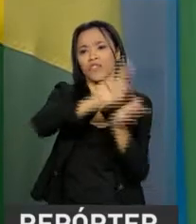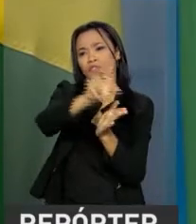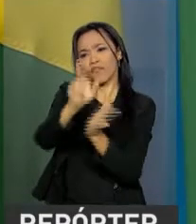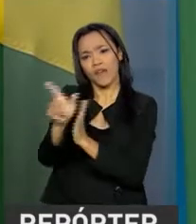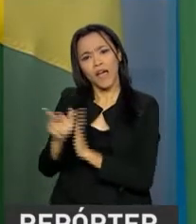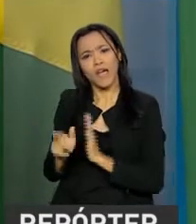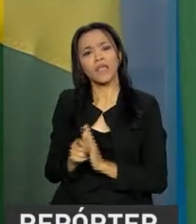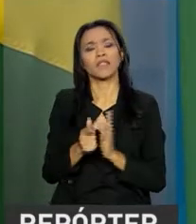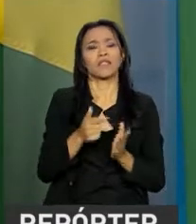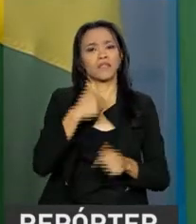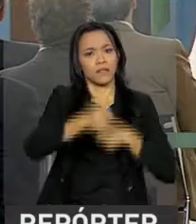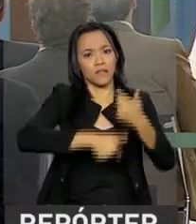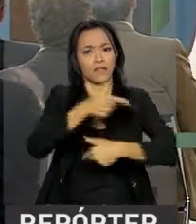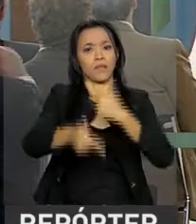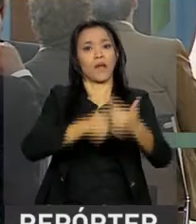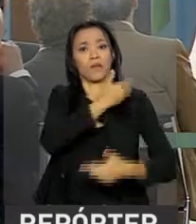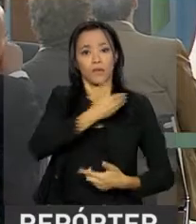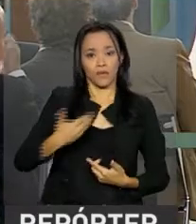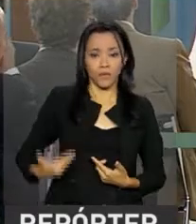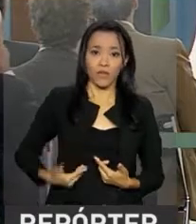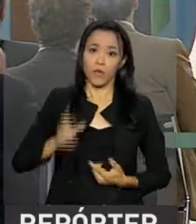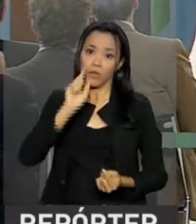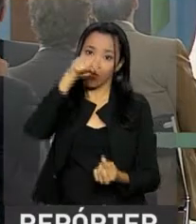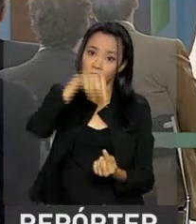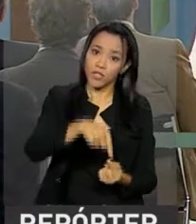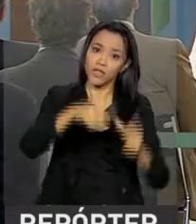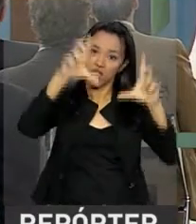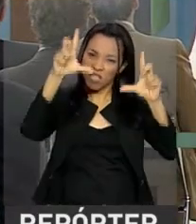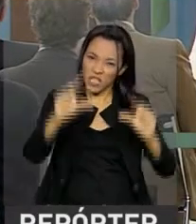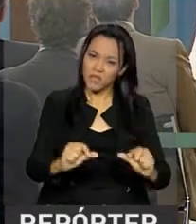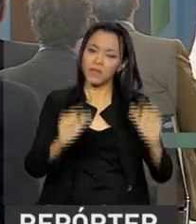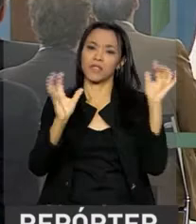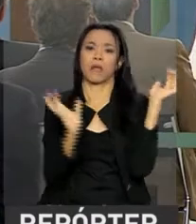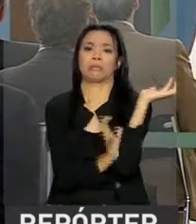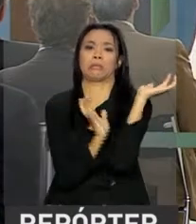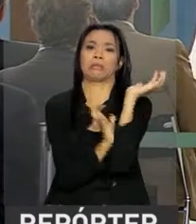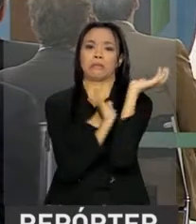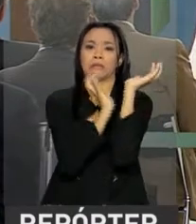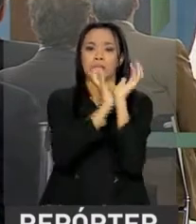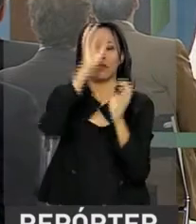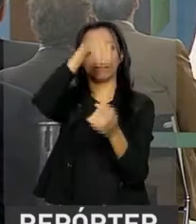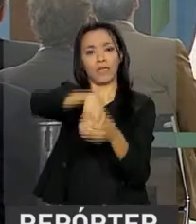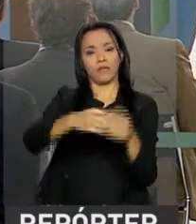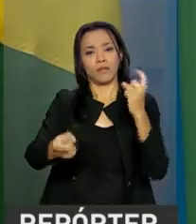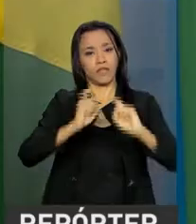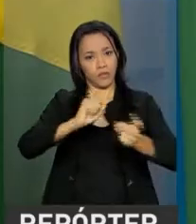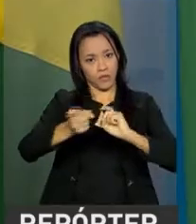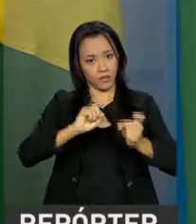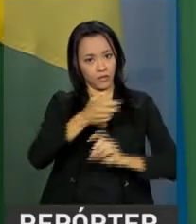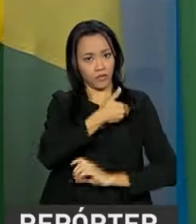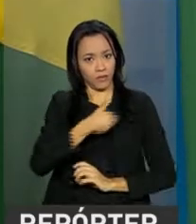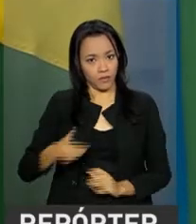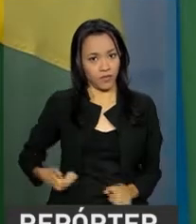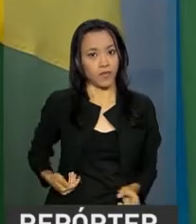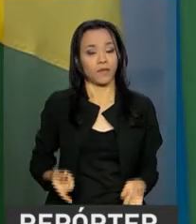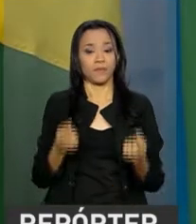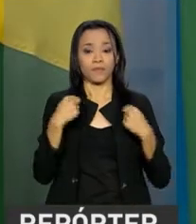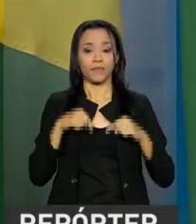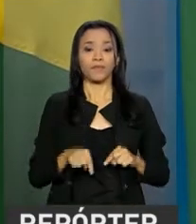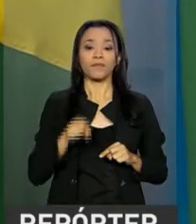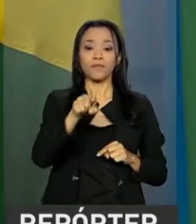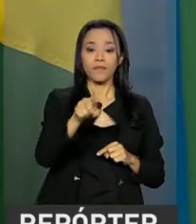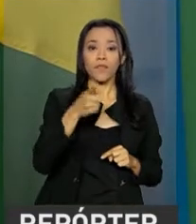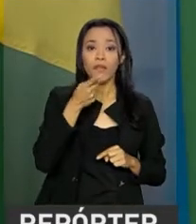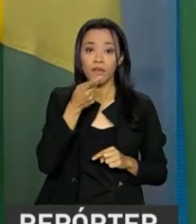vem adotando para promover a desburocratização na administração pública as ações do governo